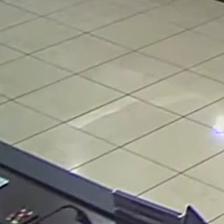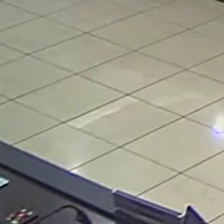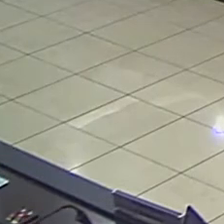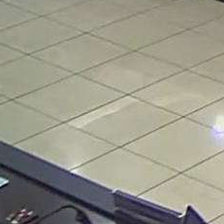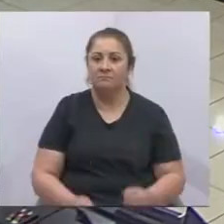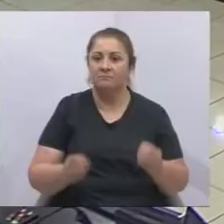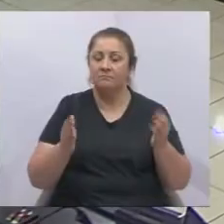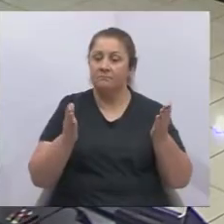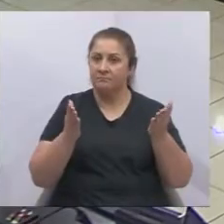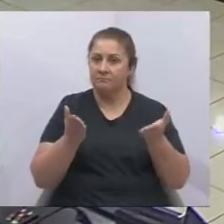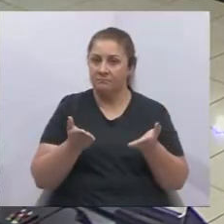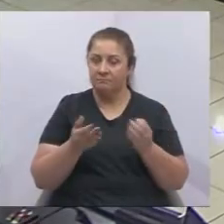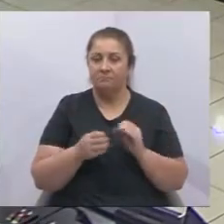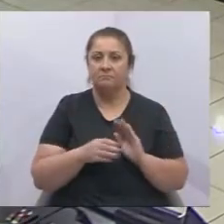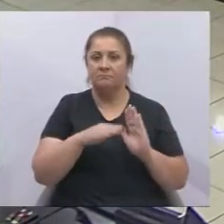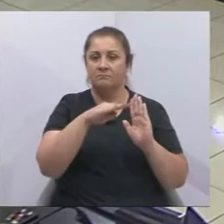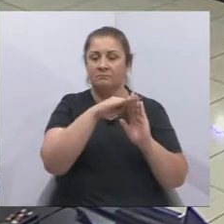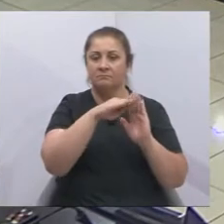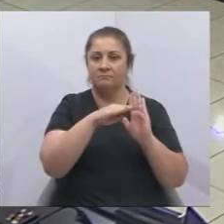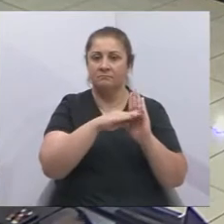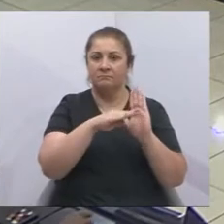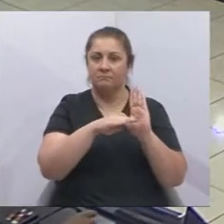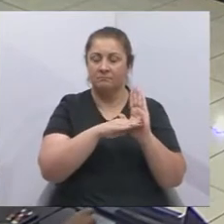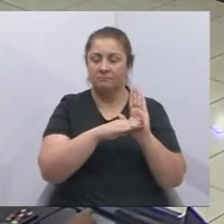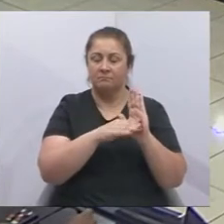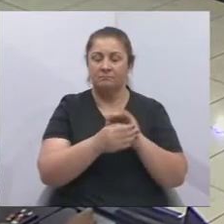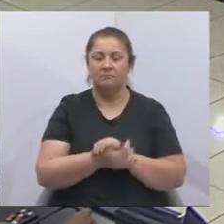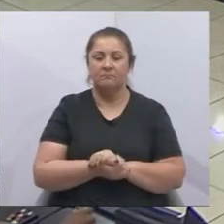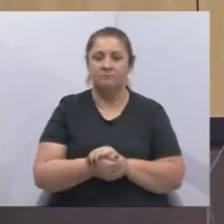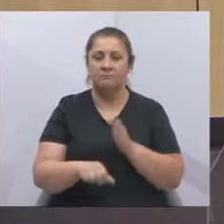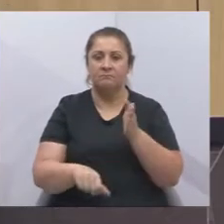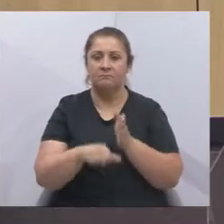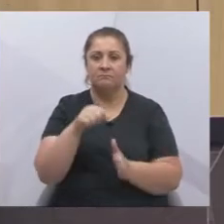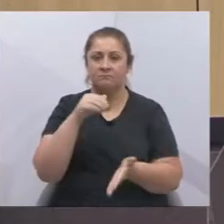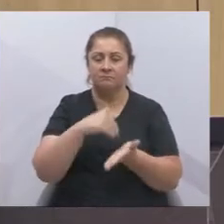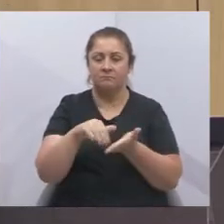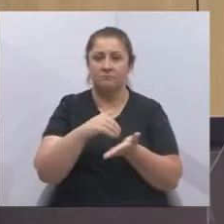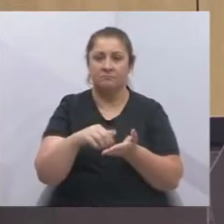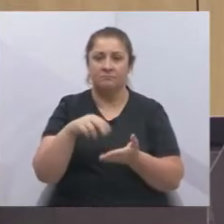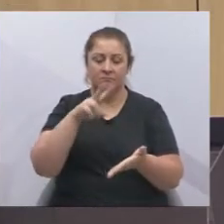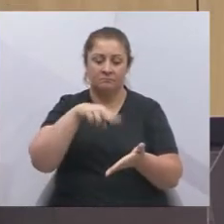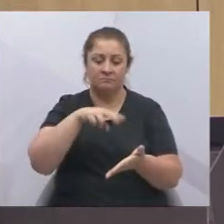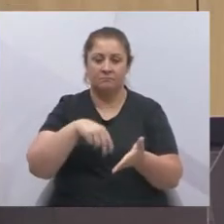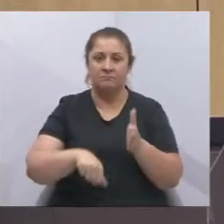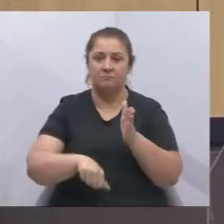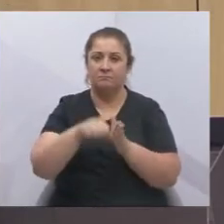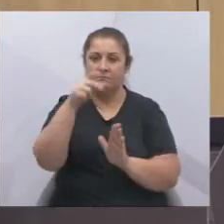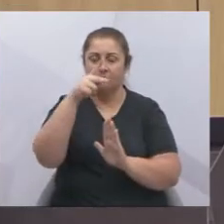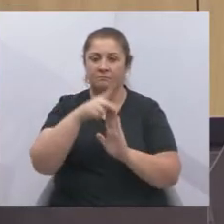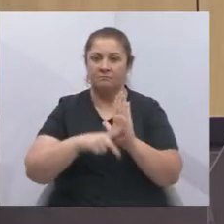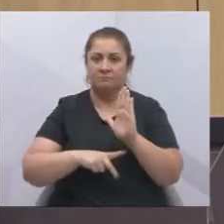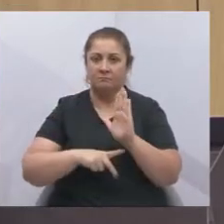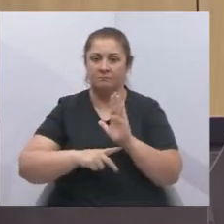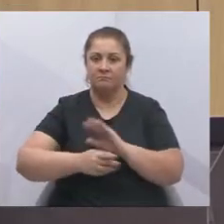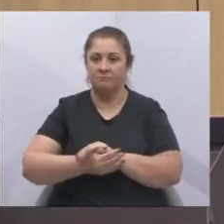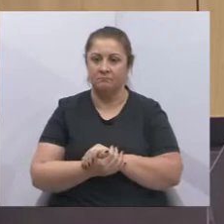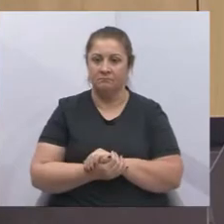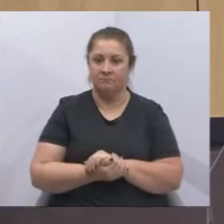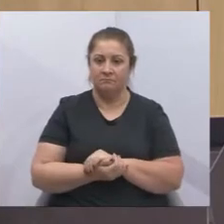Passaremos nesse instante à fase da ordem do dia. Peço ao primeiro secretário que proceda à leitura do resumo do primeiro projeto constante na ordem do